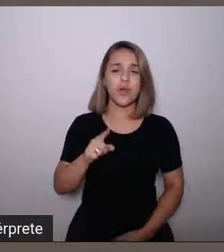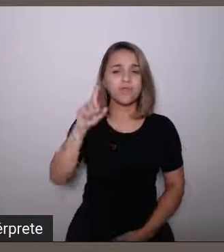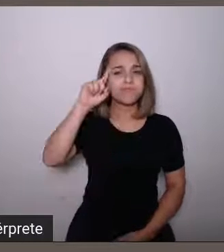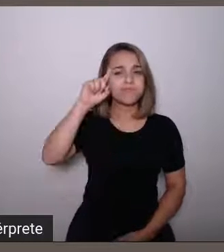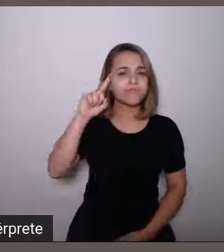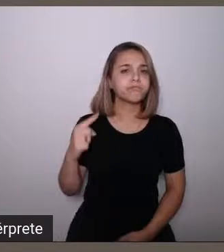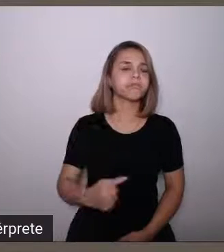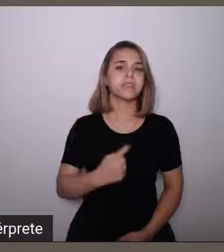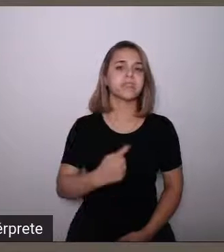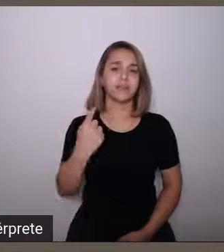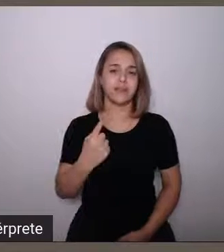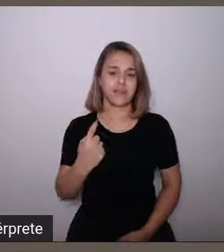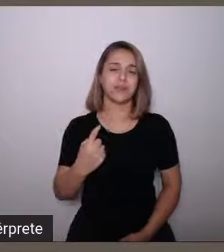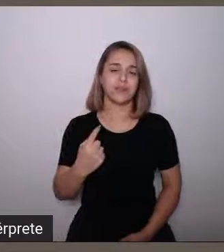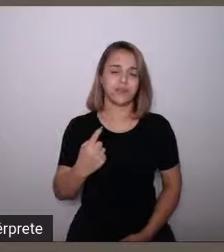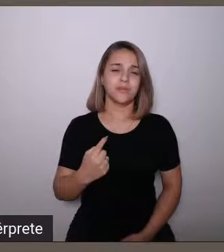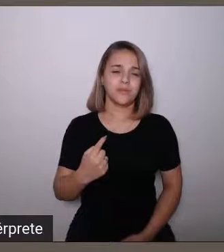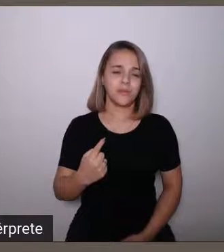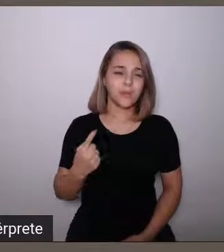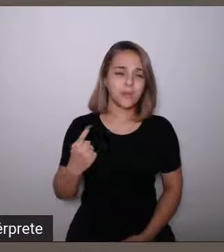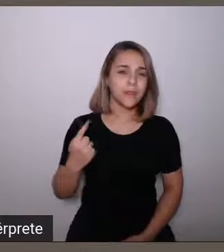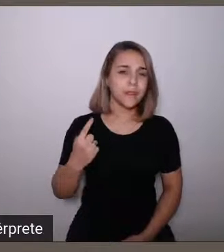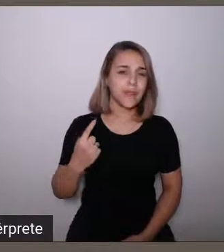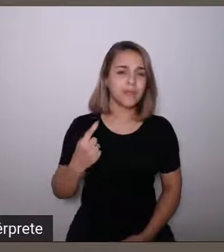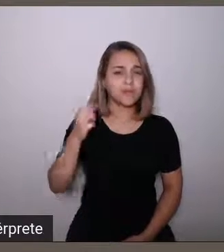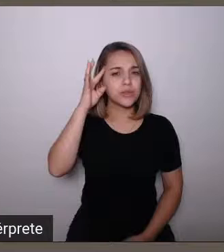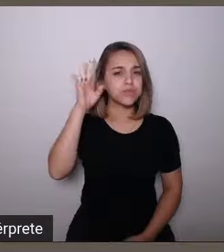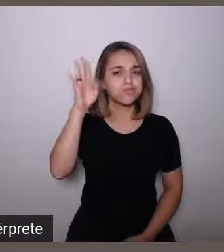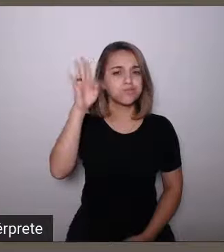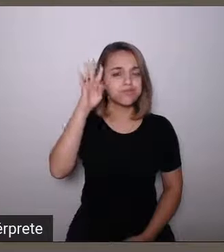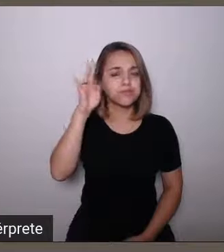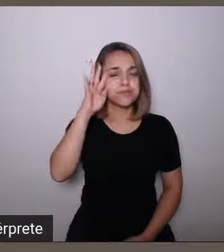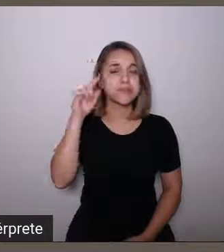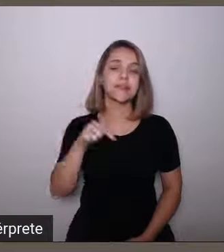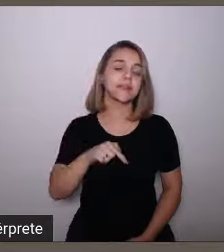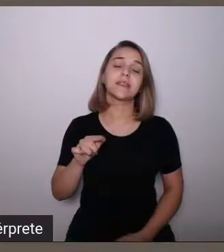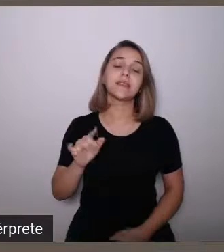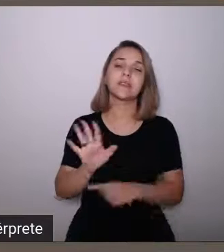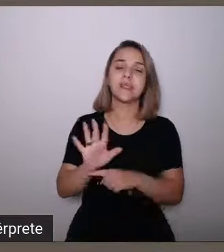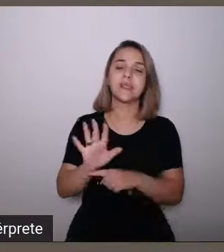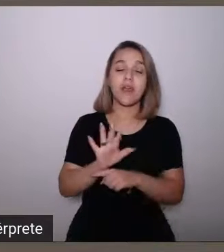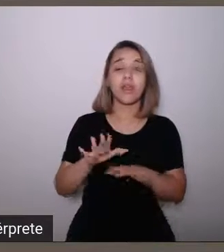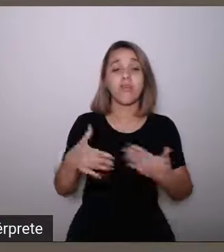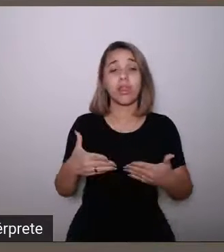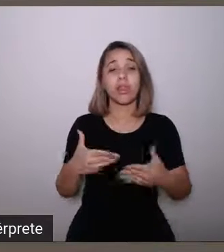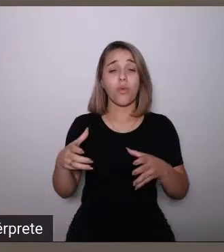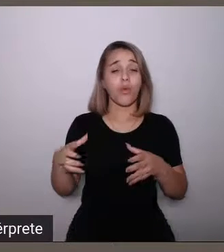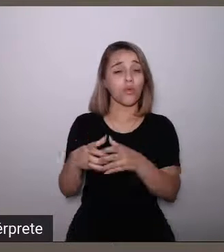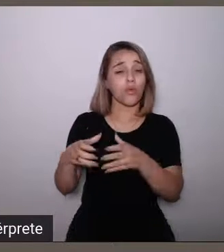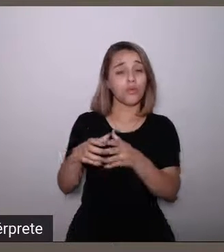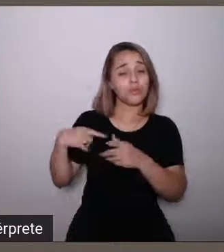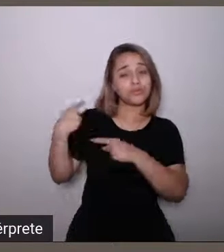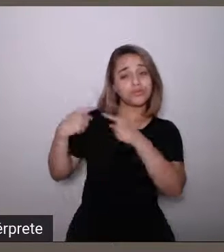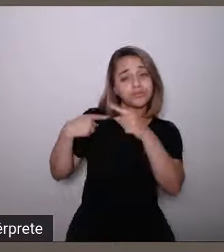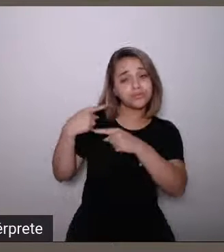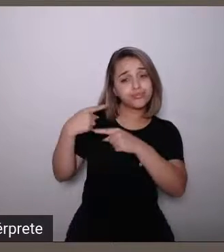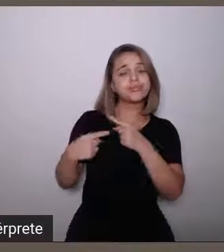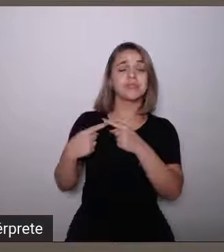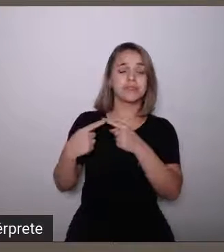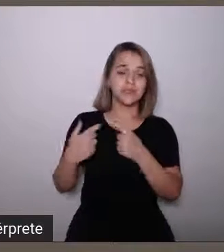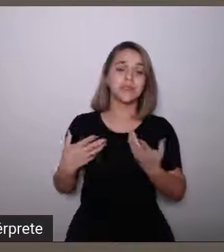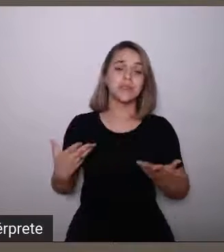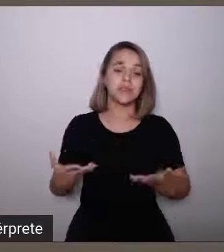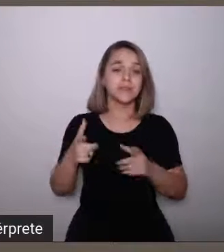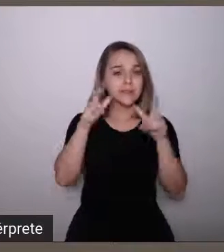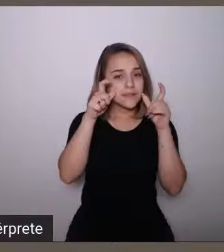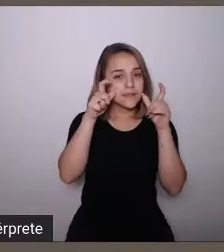cinema, né, então agora isso é uma linhagem que vem de grupos de intelectuais que estão interessados em